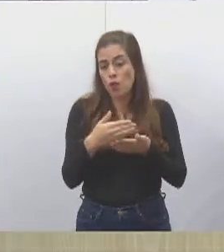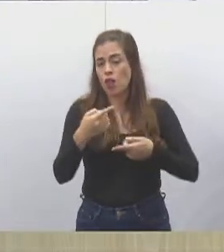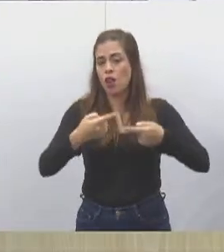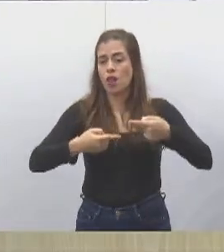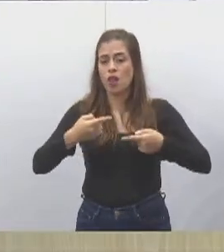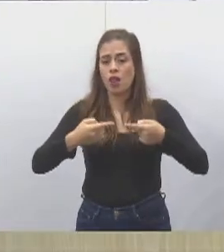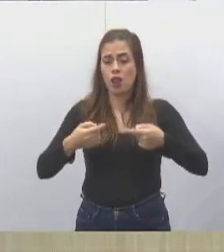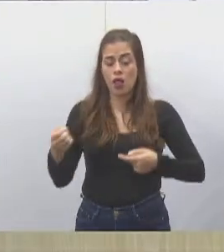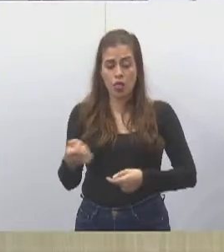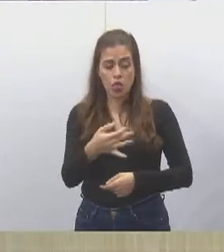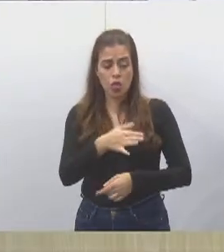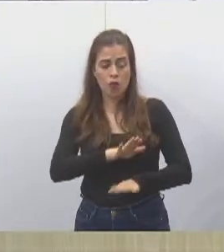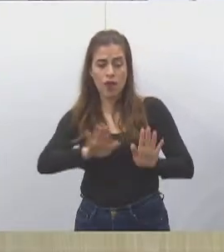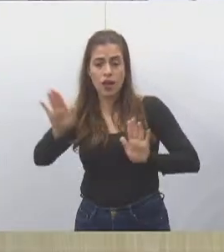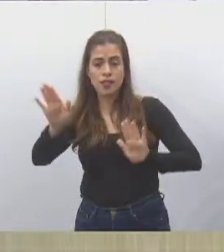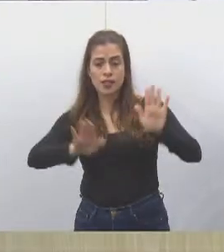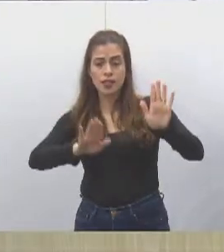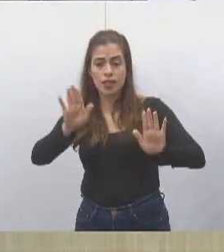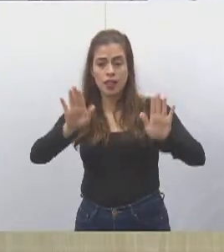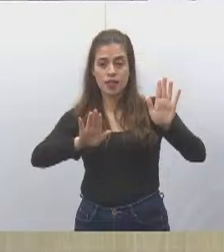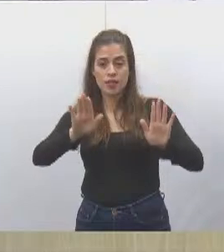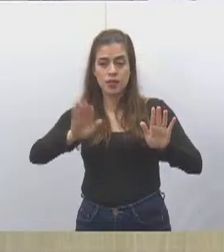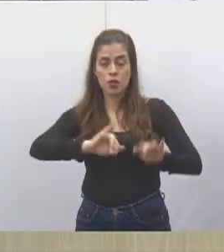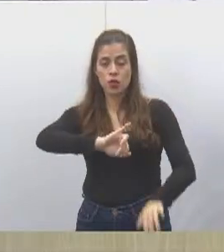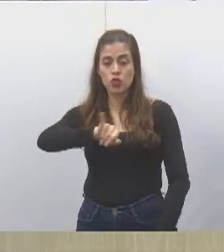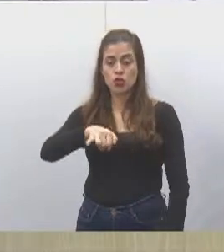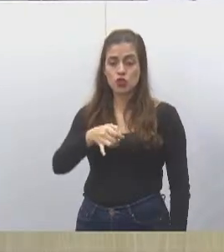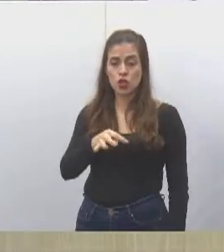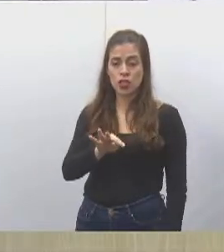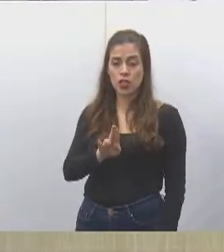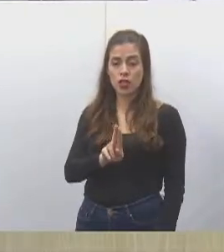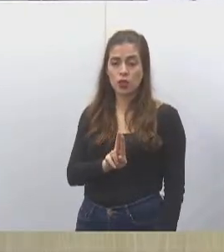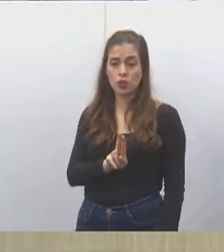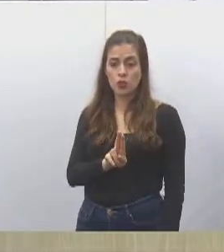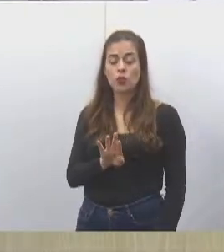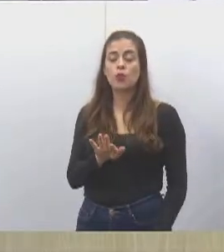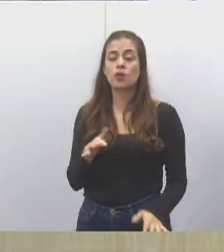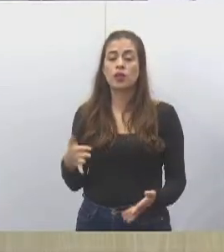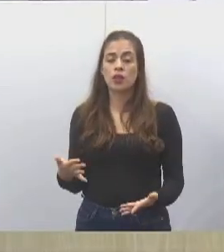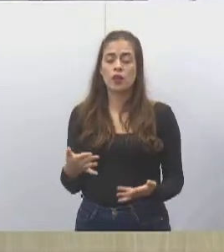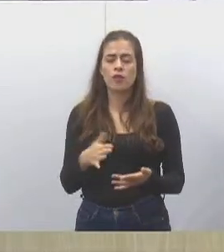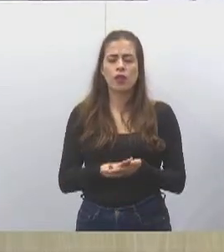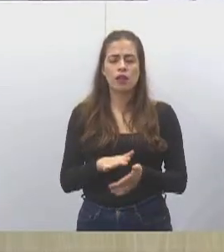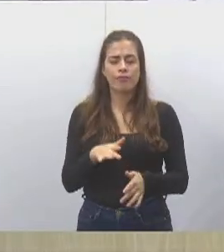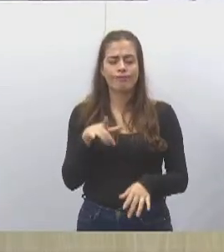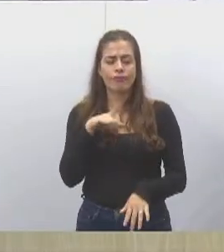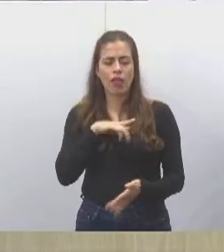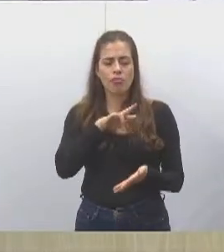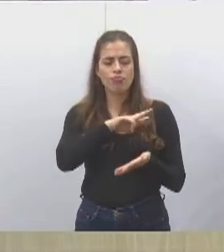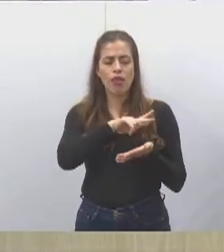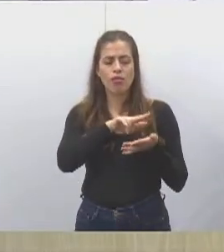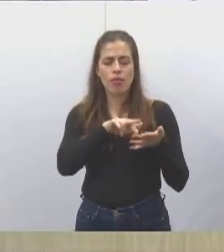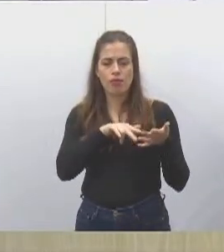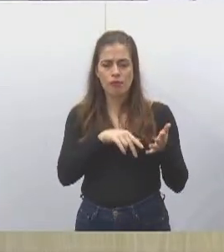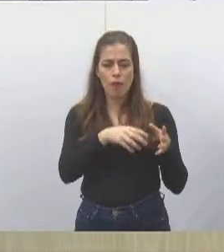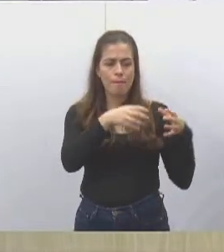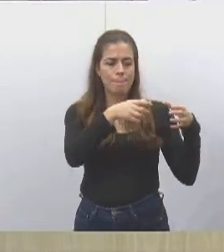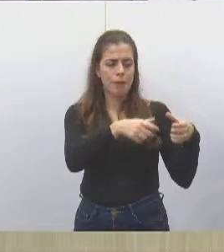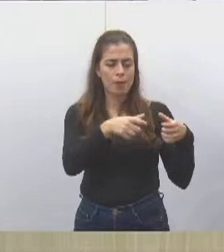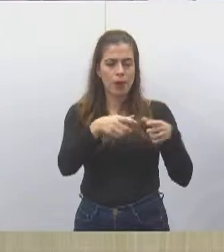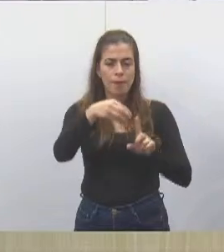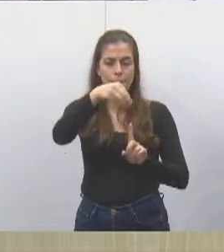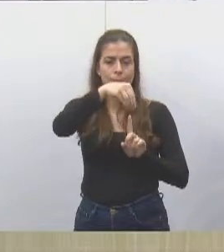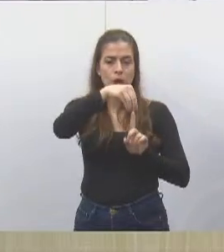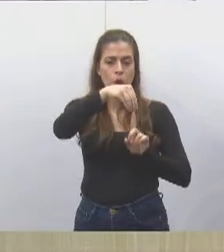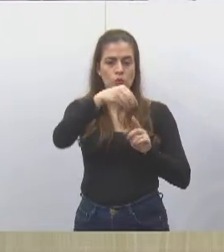nova licitação, o processo licitatório da Jacareí Transporte Urbano, né, e a gente ainda se depara com muitos pontos de ônibus aqui na nossa cidade,